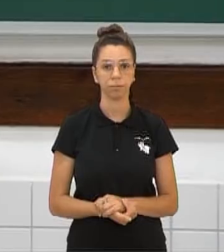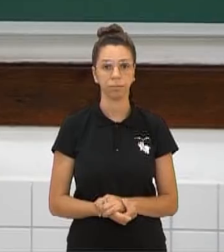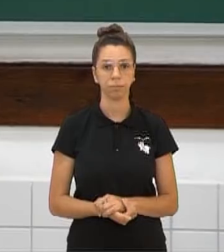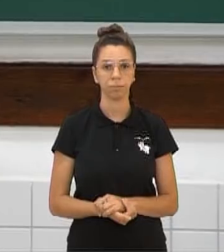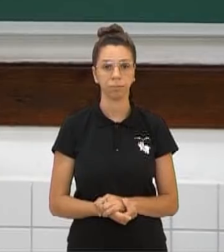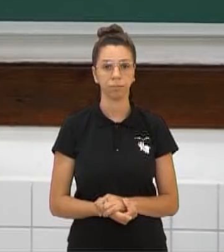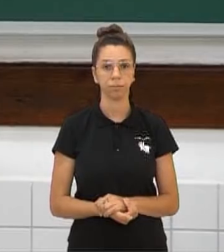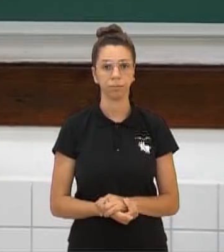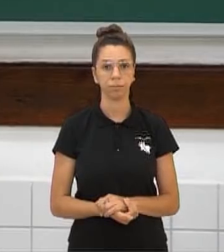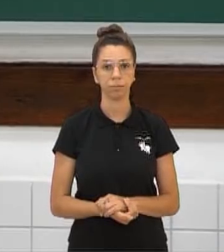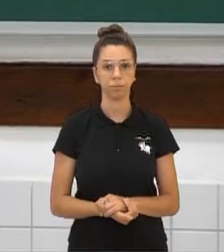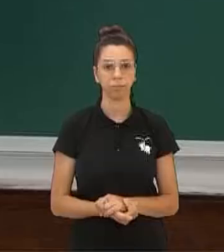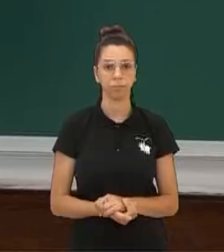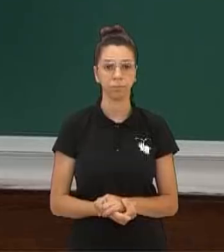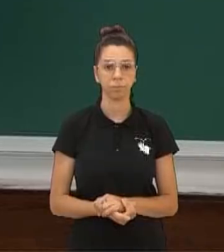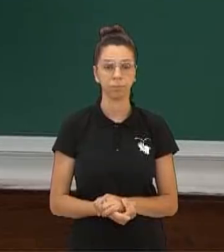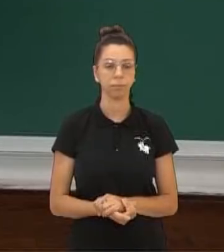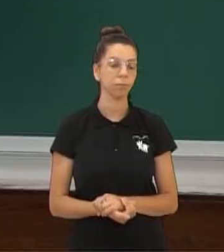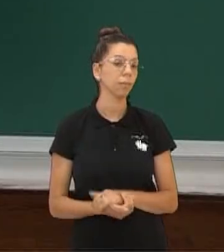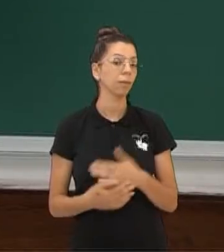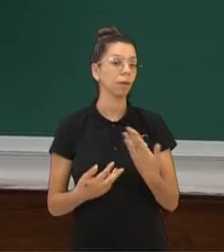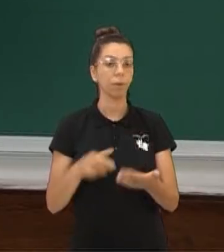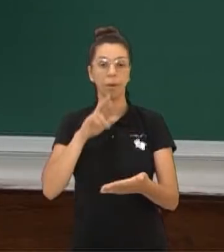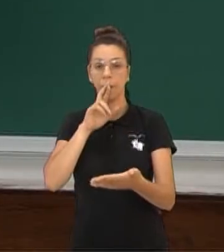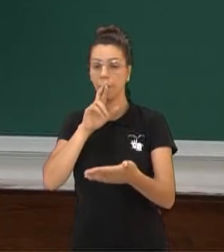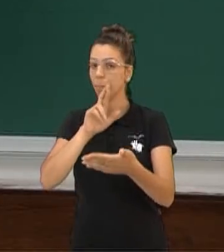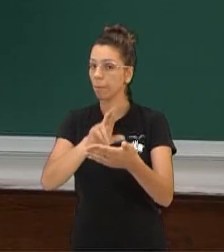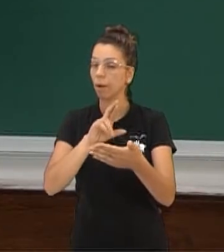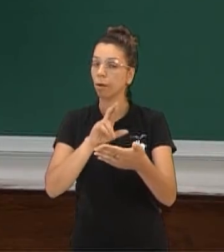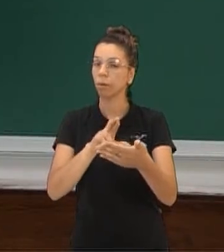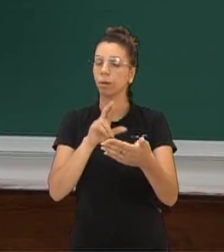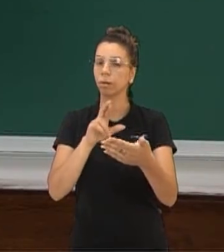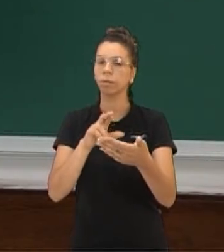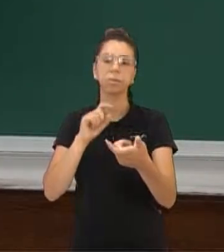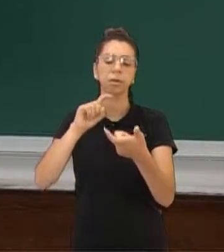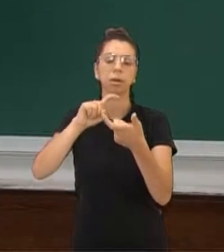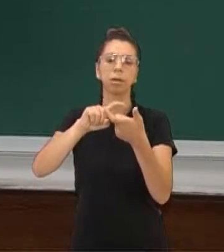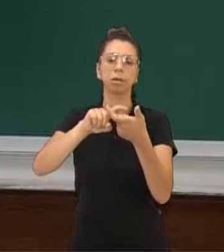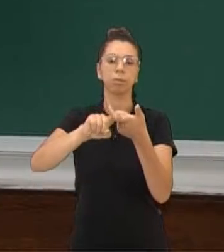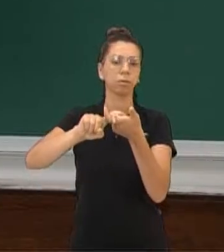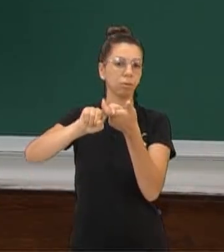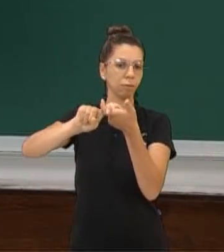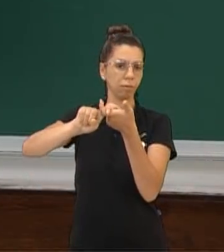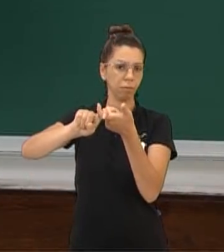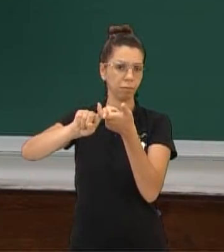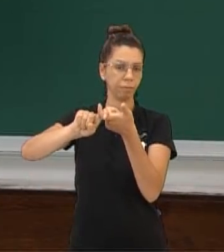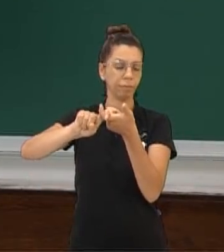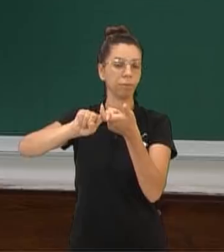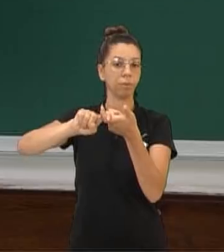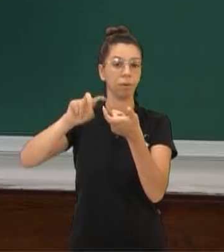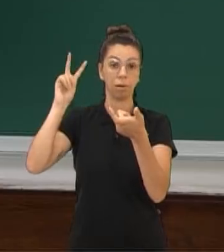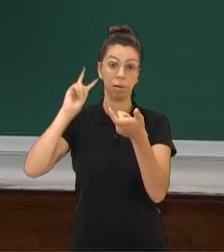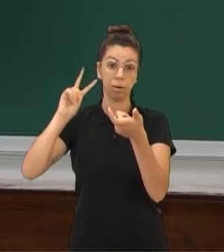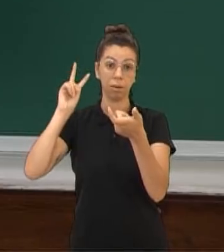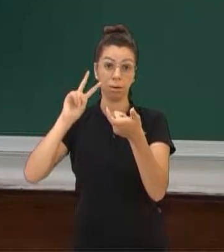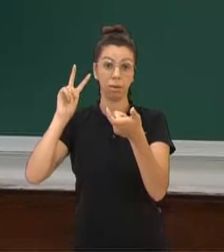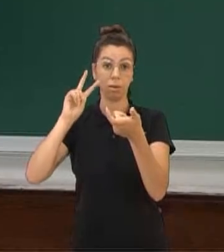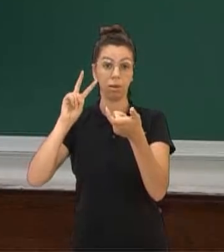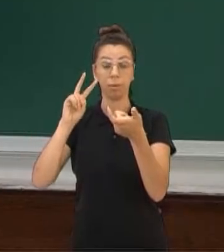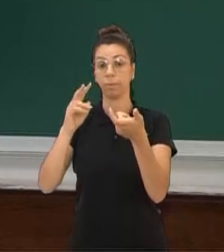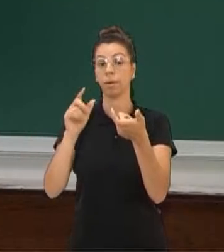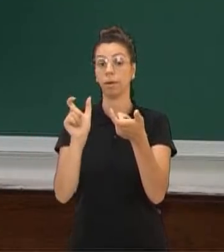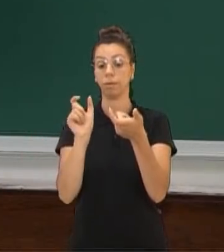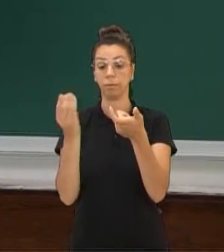Let's check the answer. Qual então a palavrinha que tem um sufixo? Lembra que o sufixo é as letrinhas que a